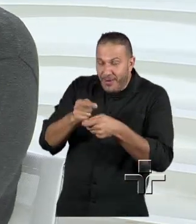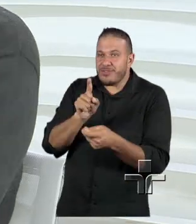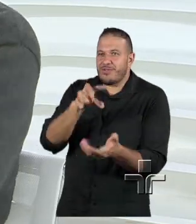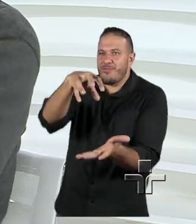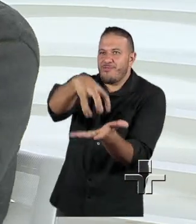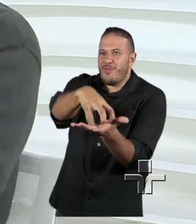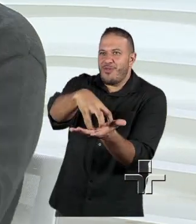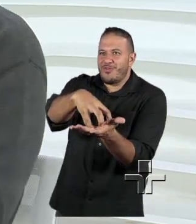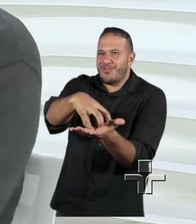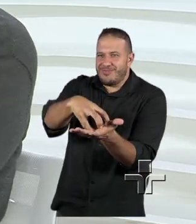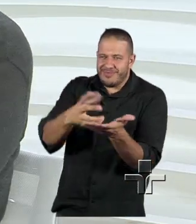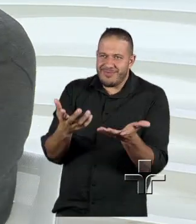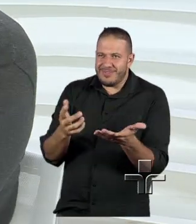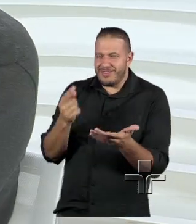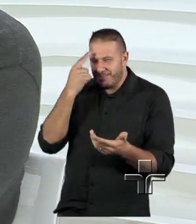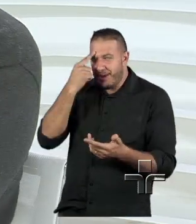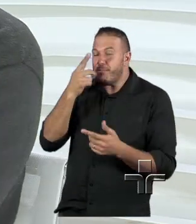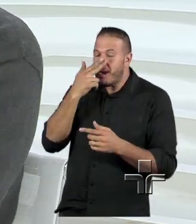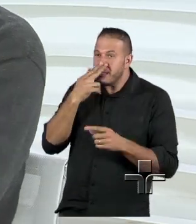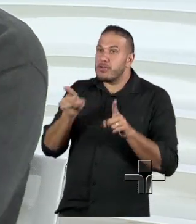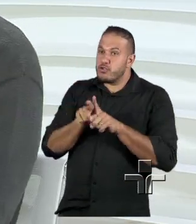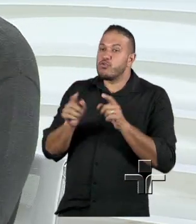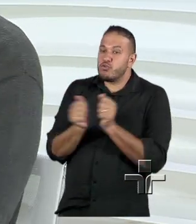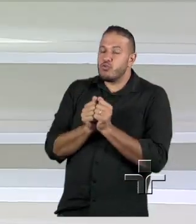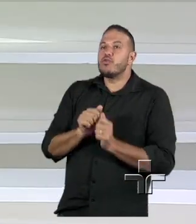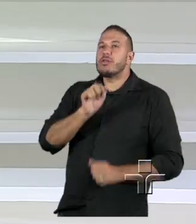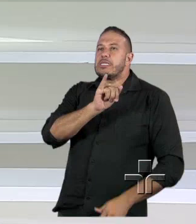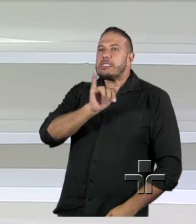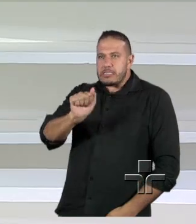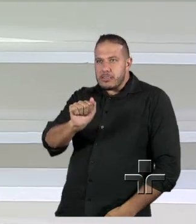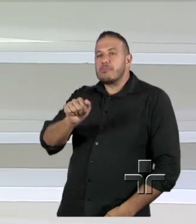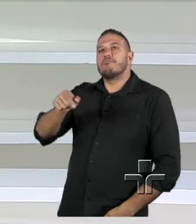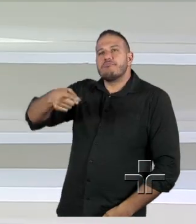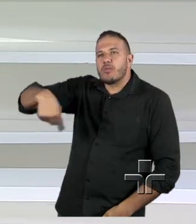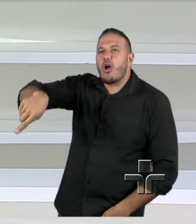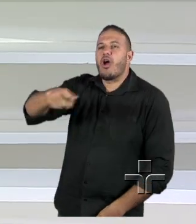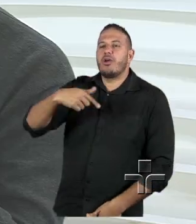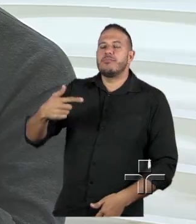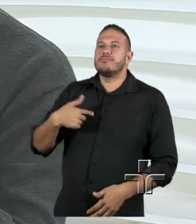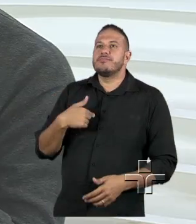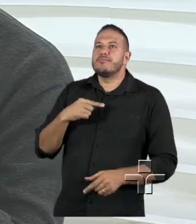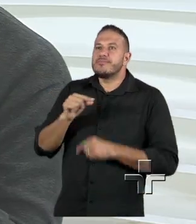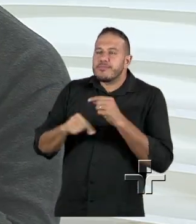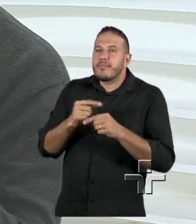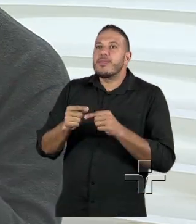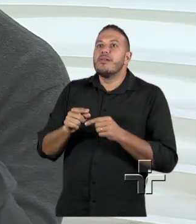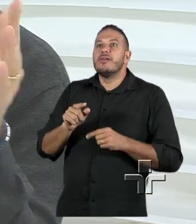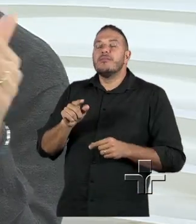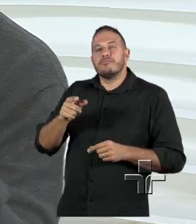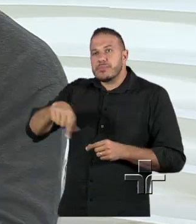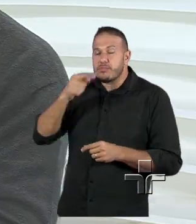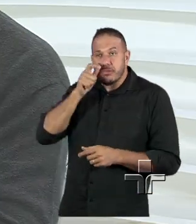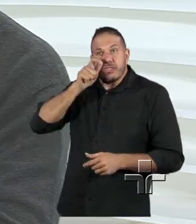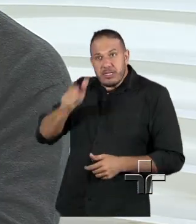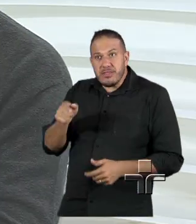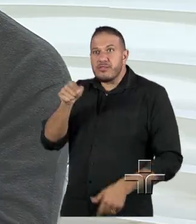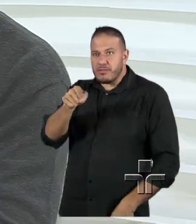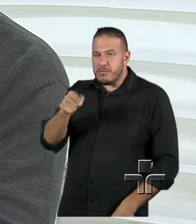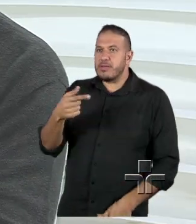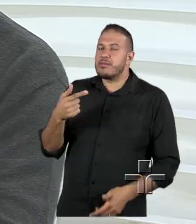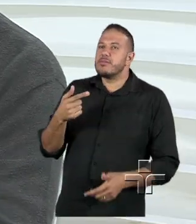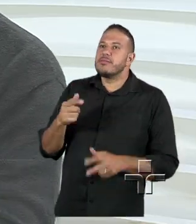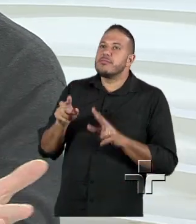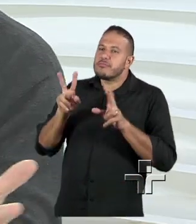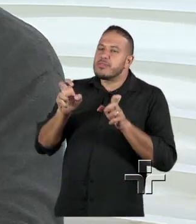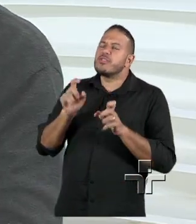comercial. A gente está agora com inteligência artificial fazendo isso de verdade, né? Então, esse é um fator limitante. Mas veja, também dá para fazer isso em